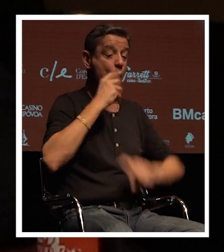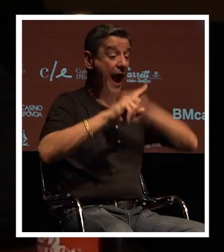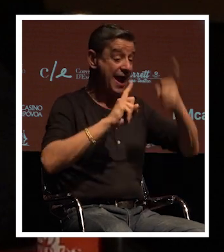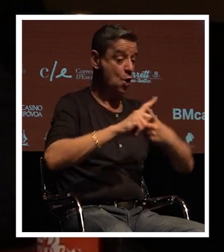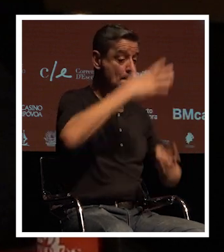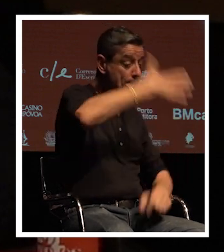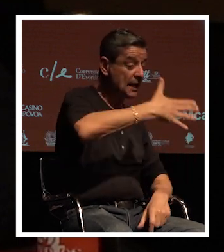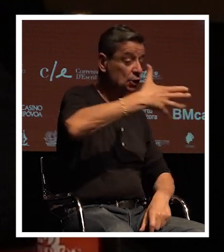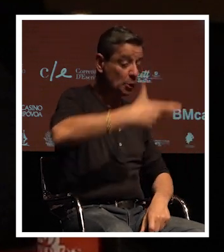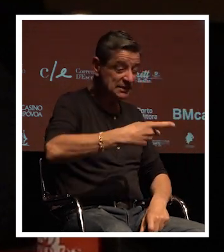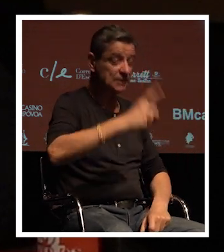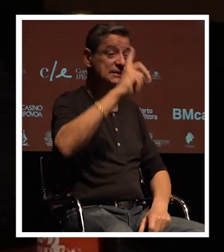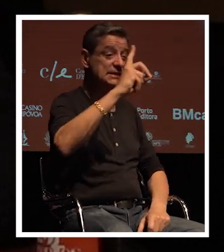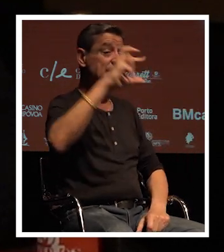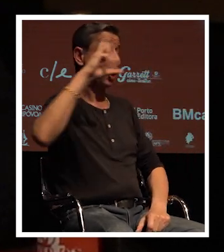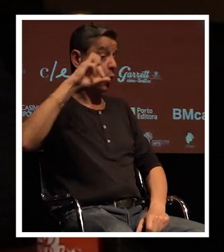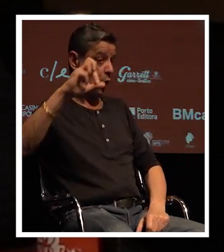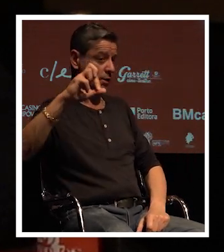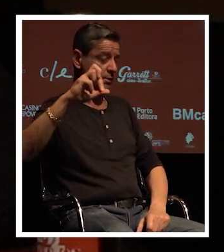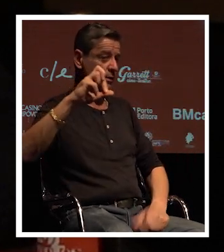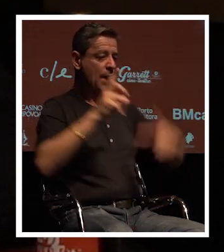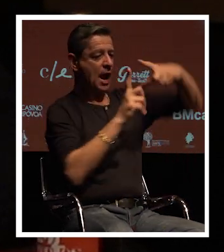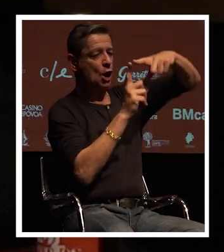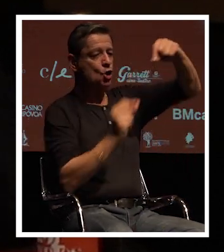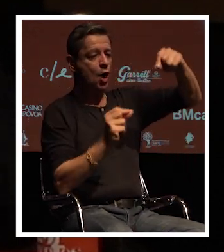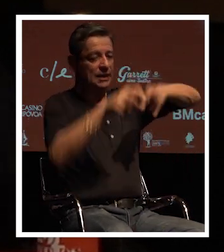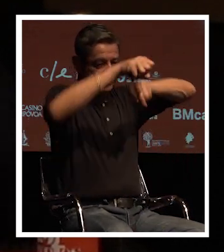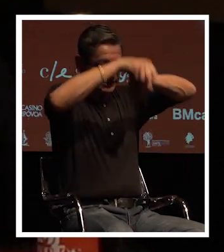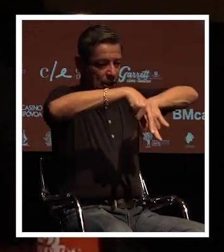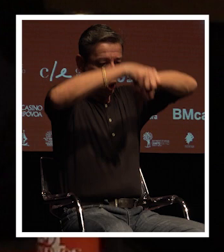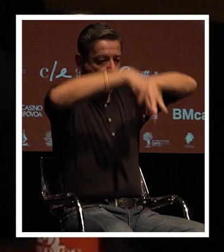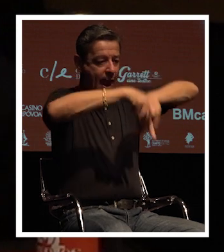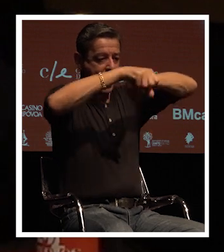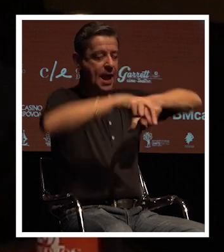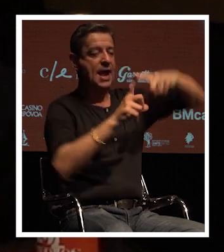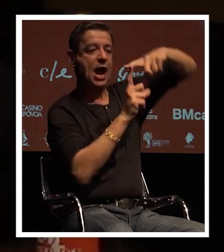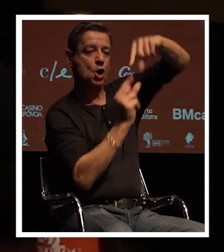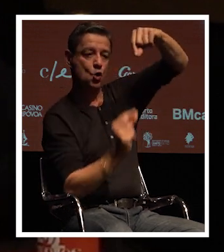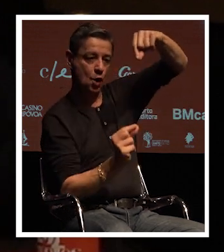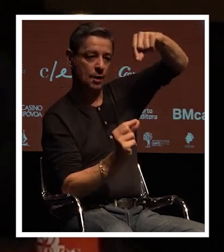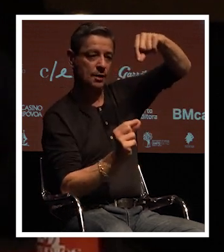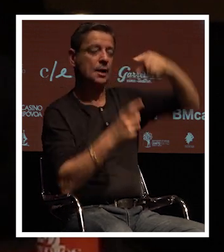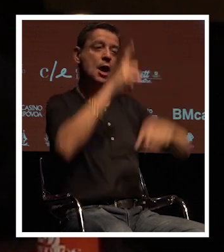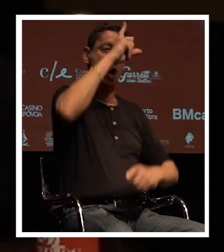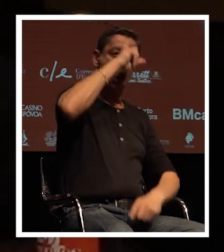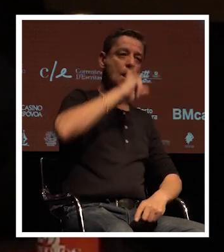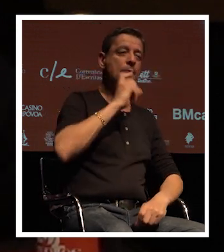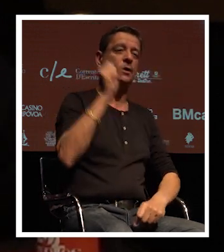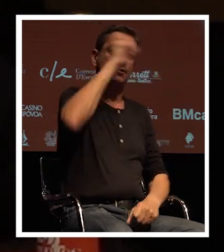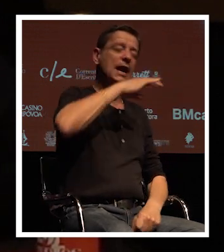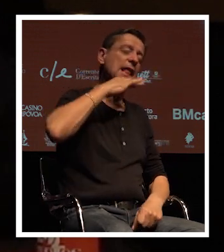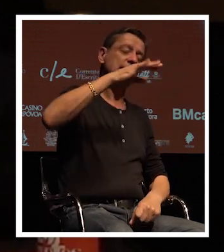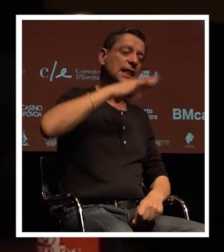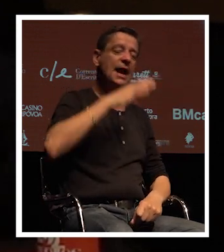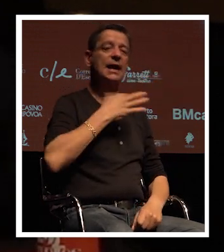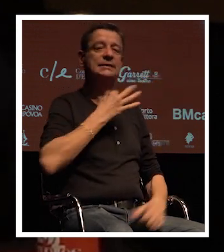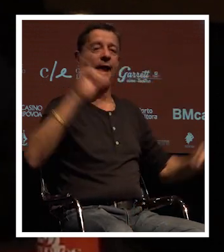nomeadamente nas fábricas da da Renault e de cen e eu não tinha reportar próprio e lembro de cantar essa canção